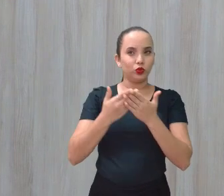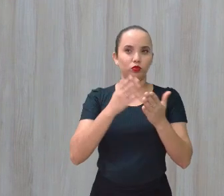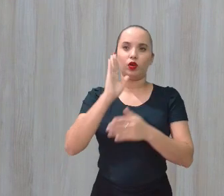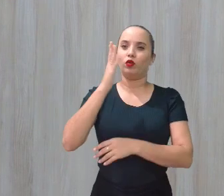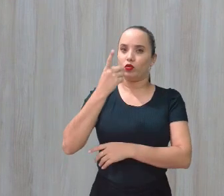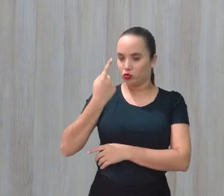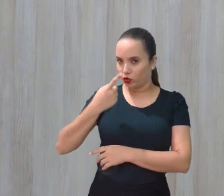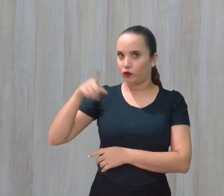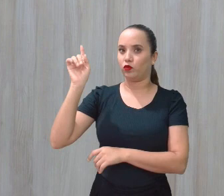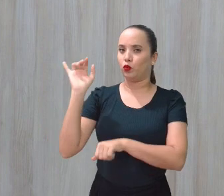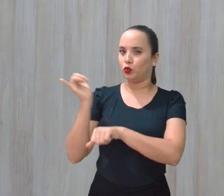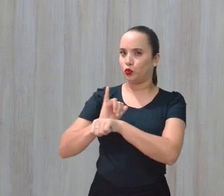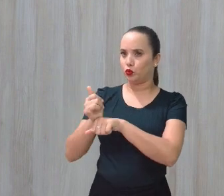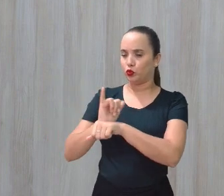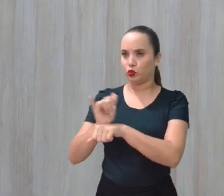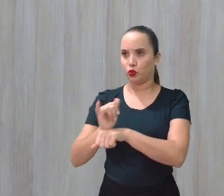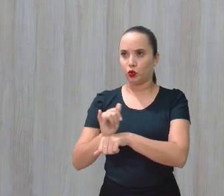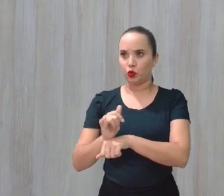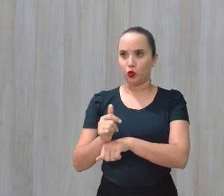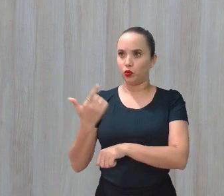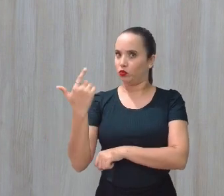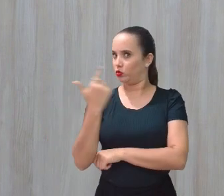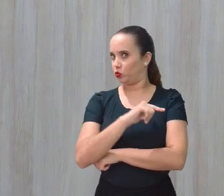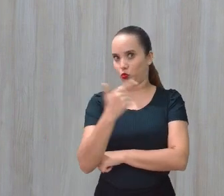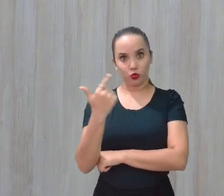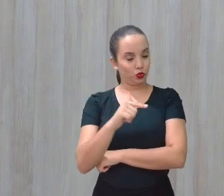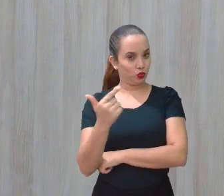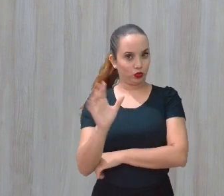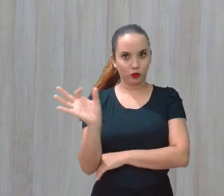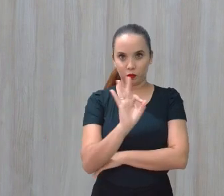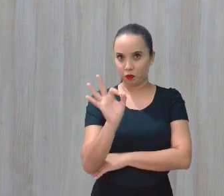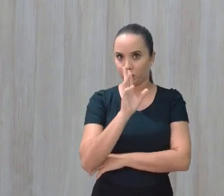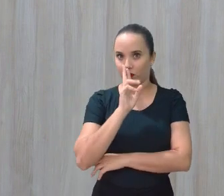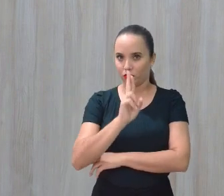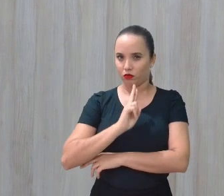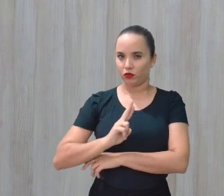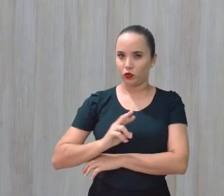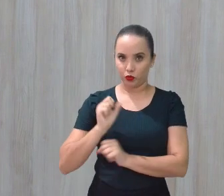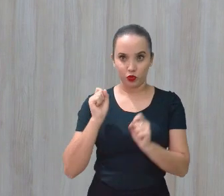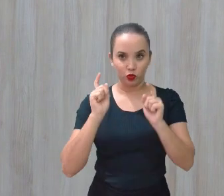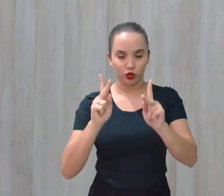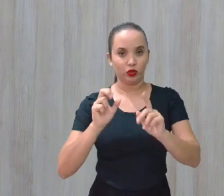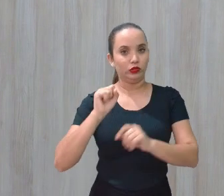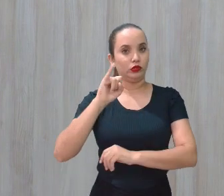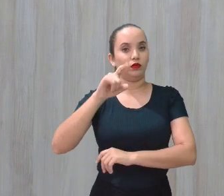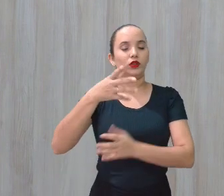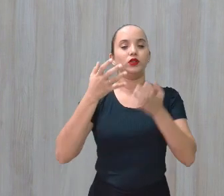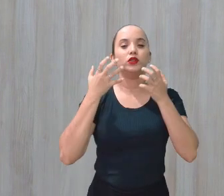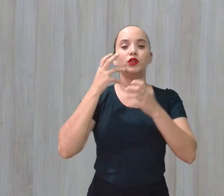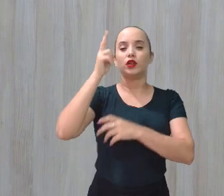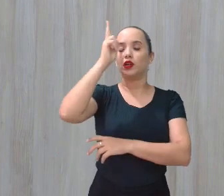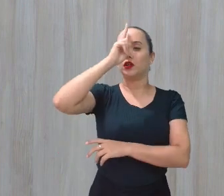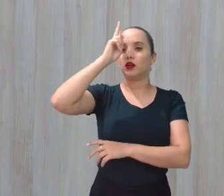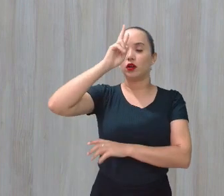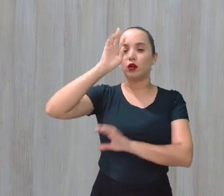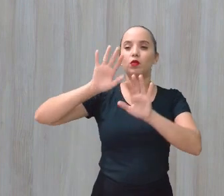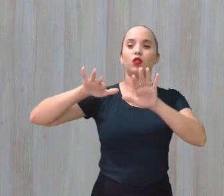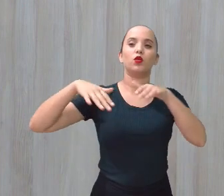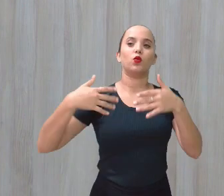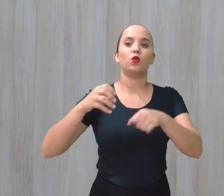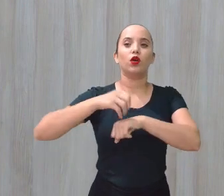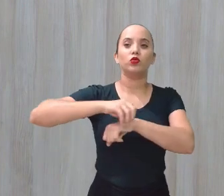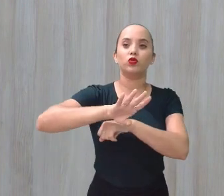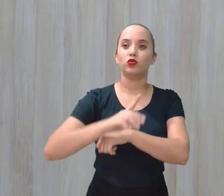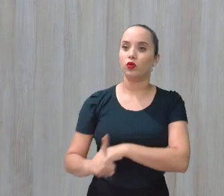do YouTube e não tinha nenhuma resposta ainda, tá certo? Se você quer lembrar o que a gente fez qual foi a sugestão, foi